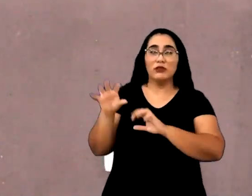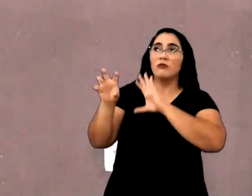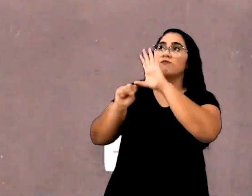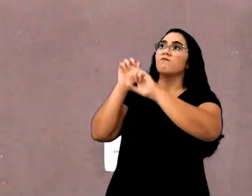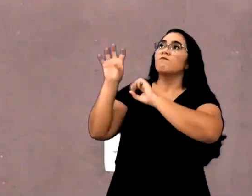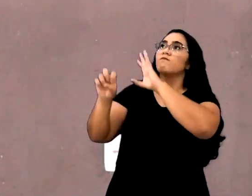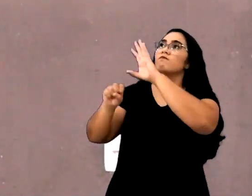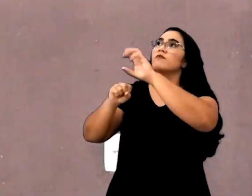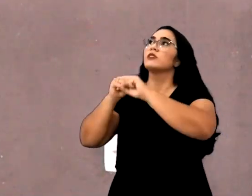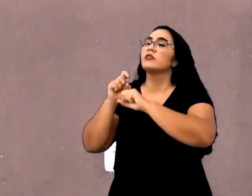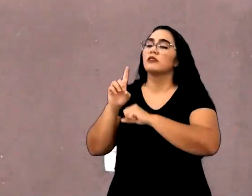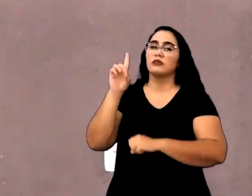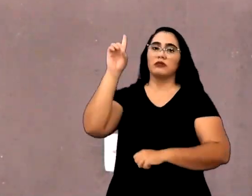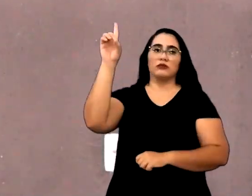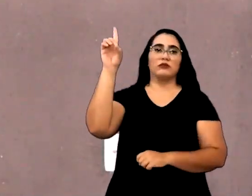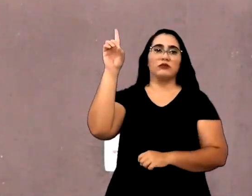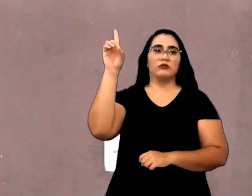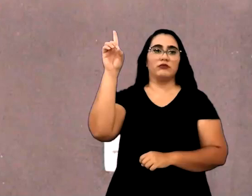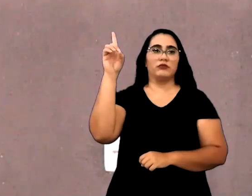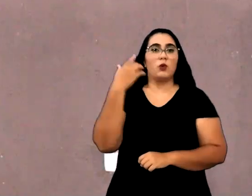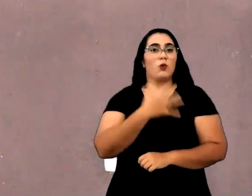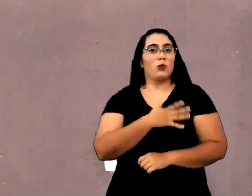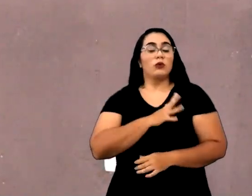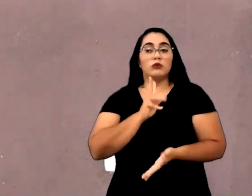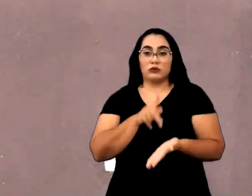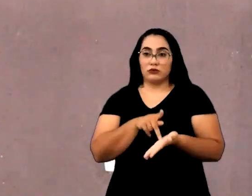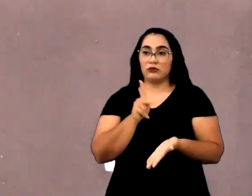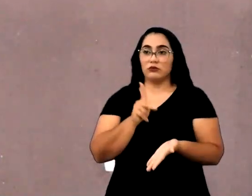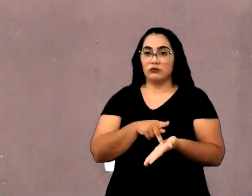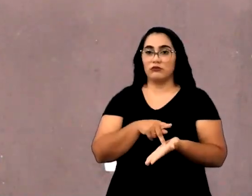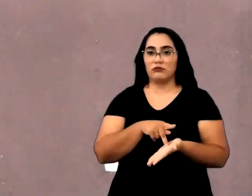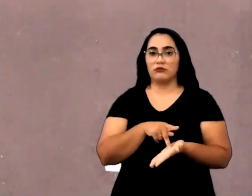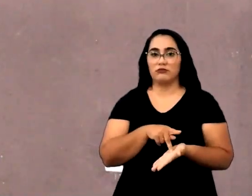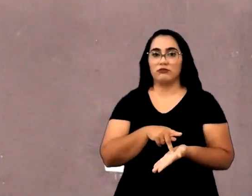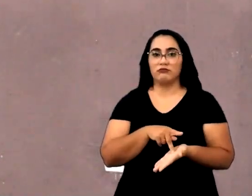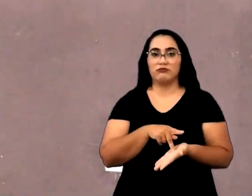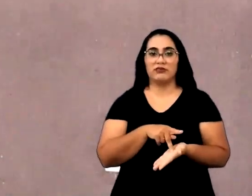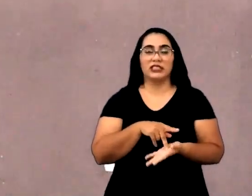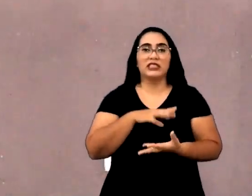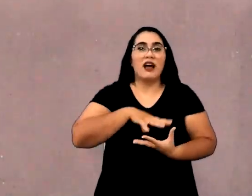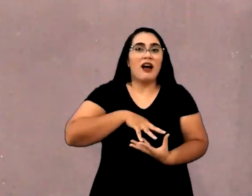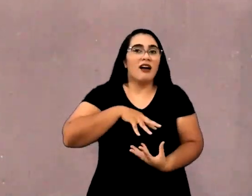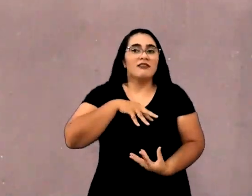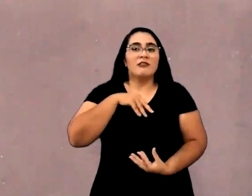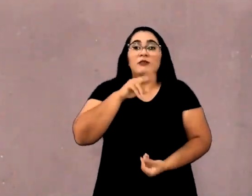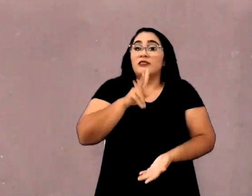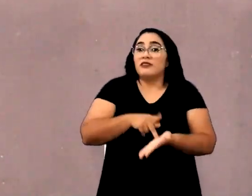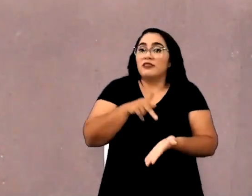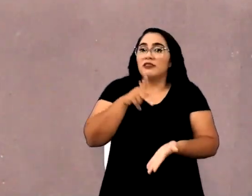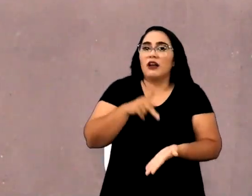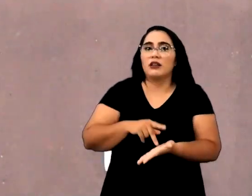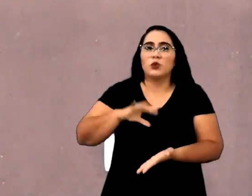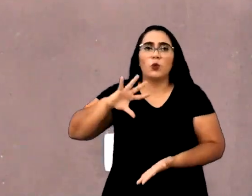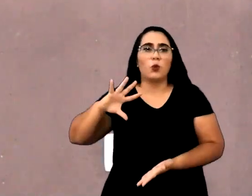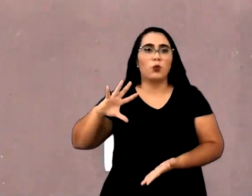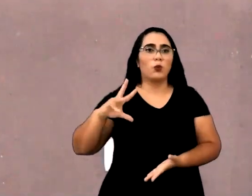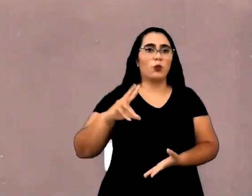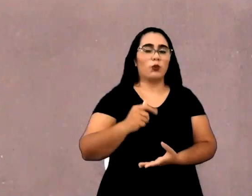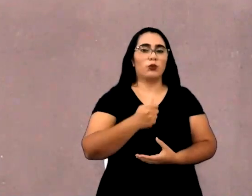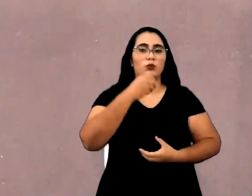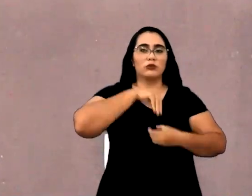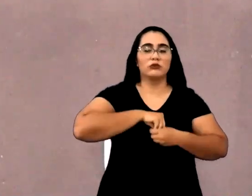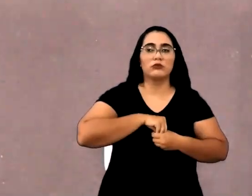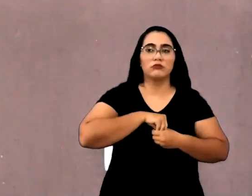Senhor, busque esse Deus de todo o seu coração, de toda a sua alma, de todo o seu